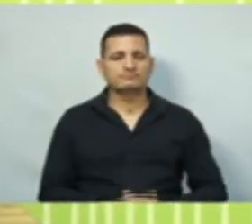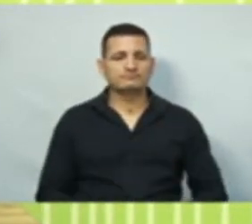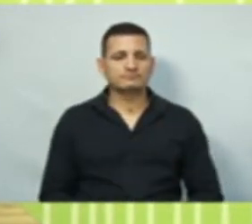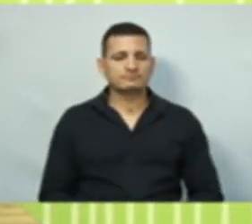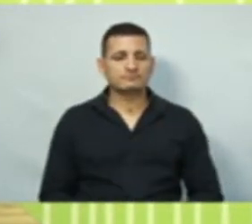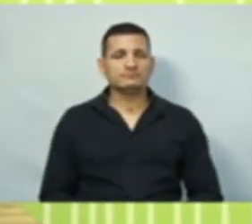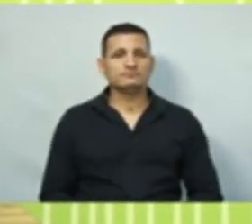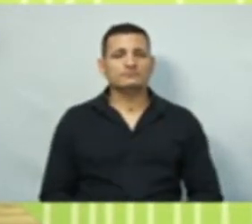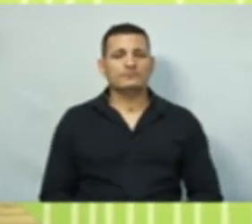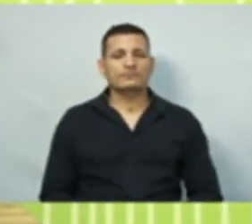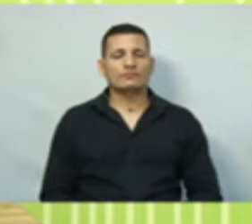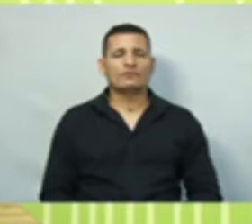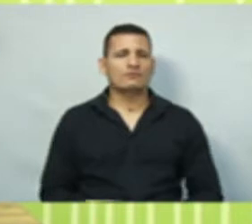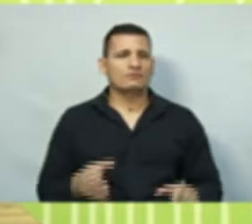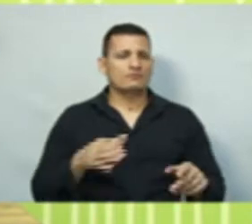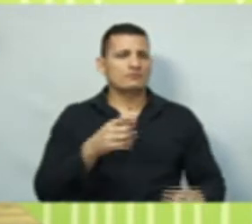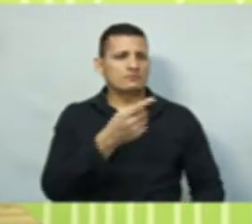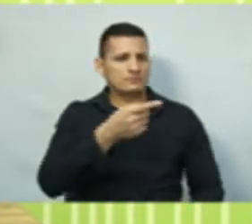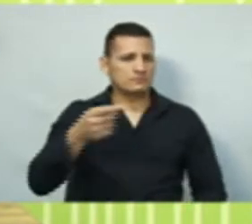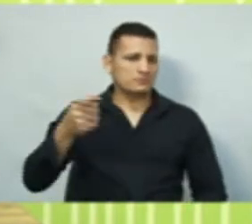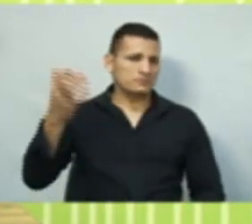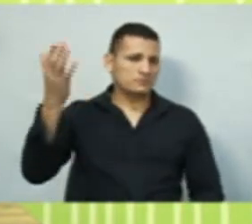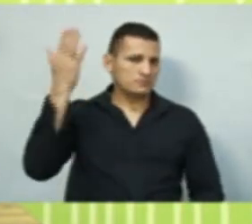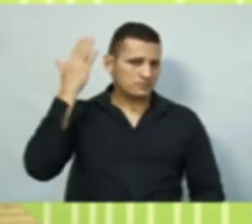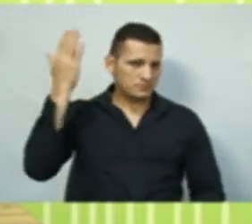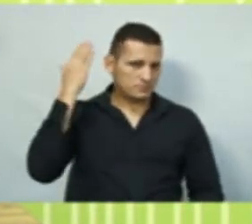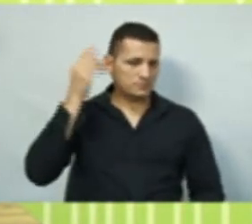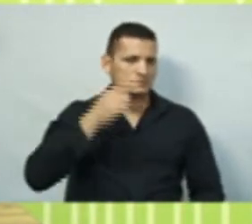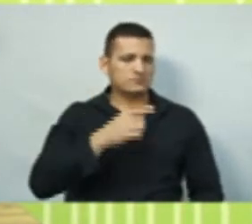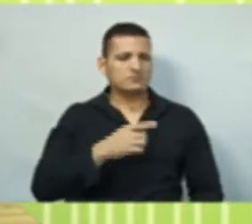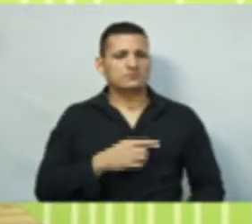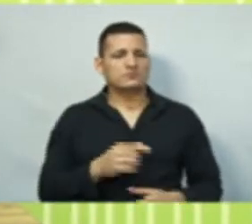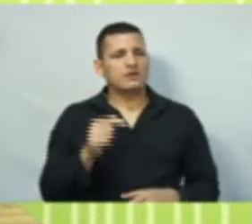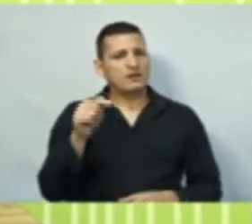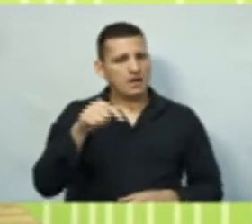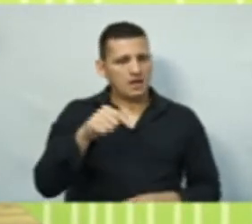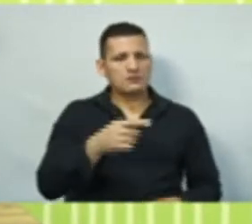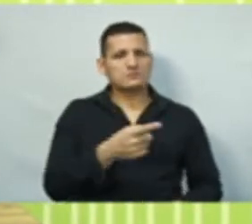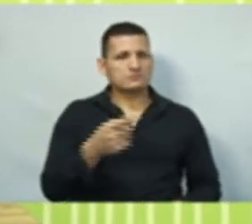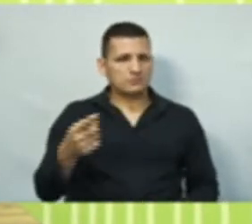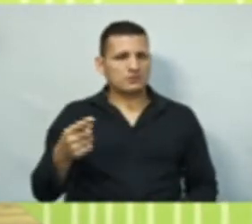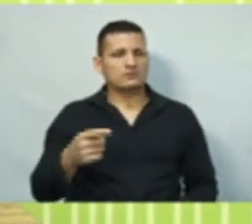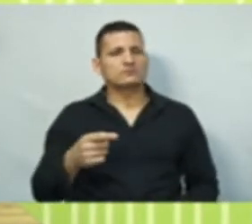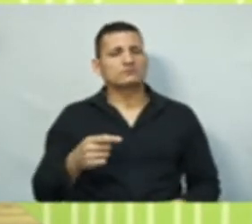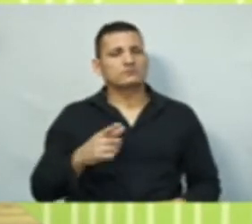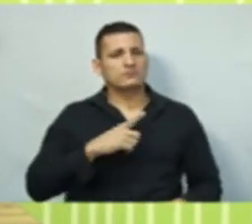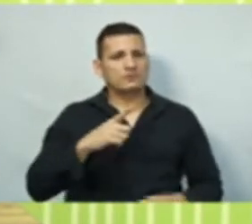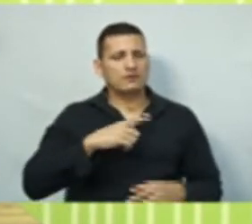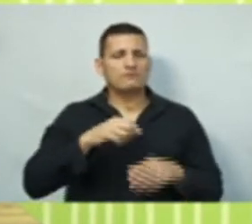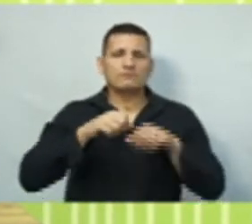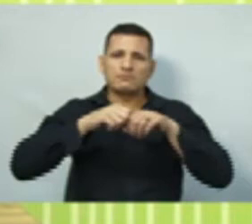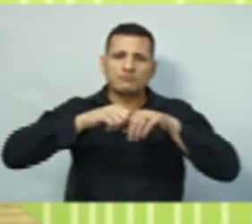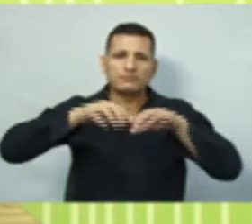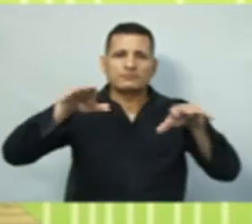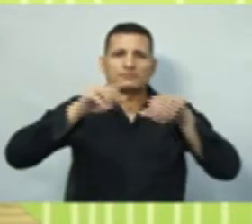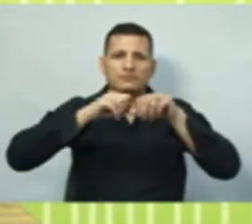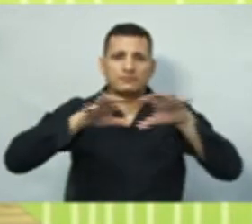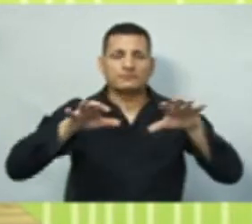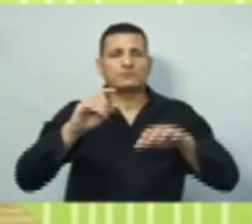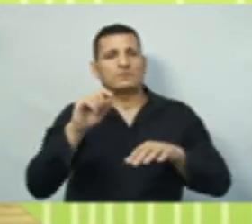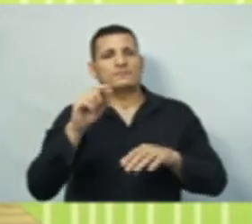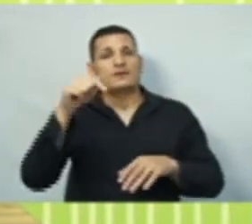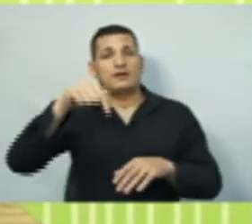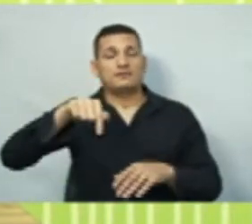Essa semana, a semana passada, semana passada e essa semana tivemos publicações que aqui na